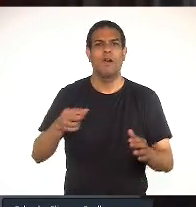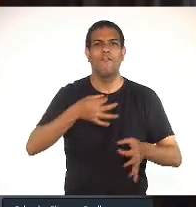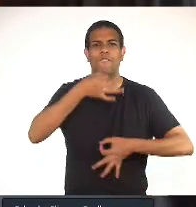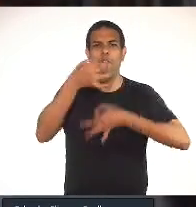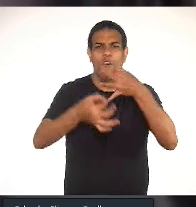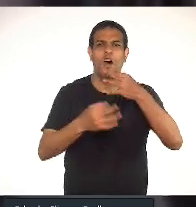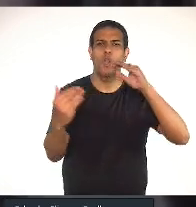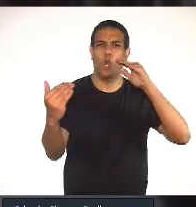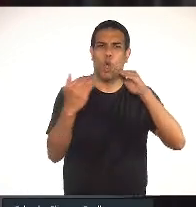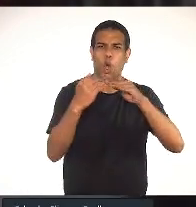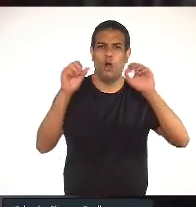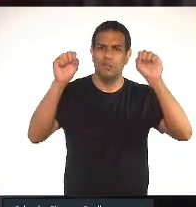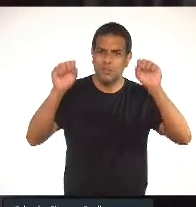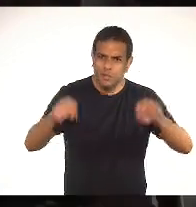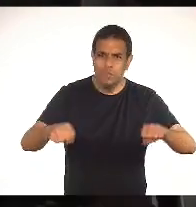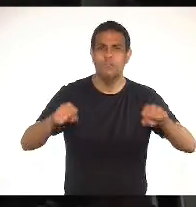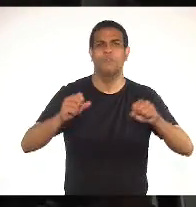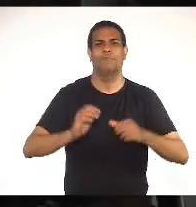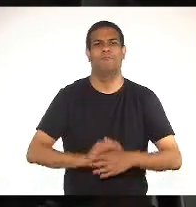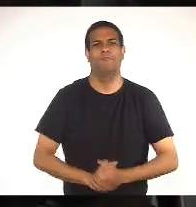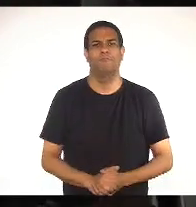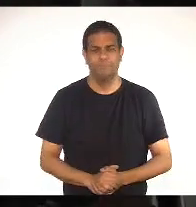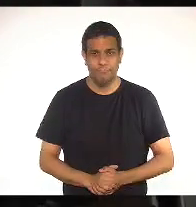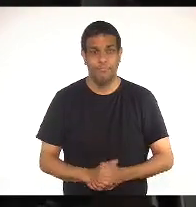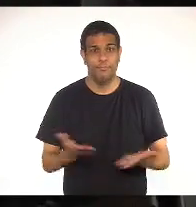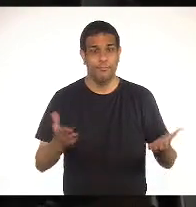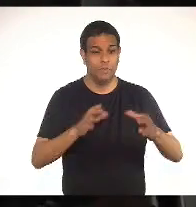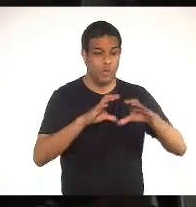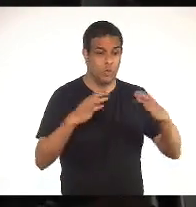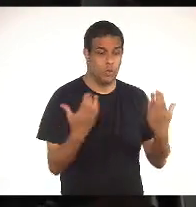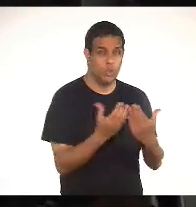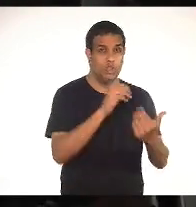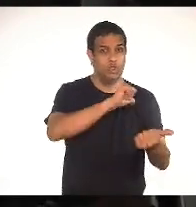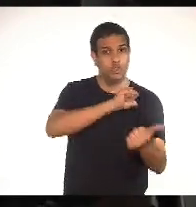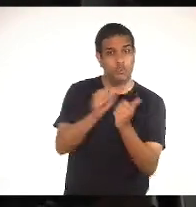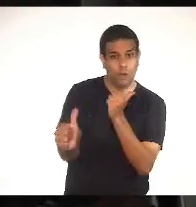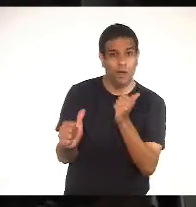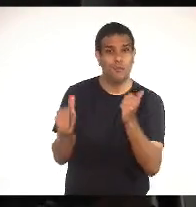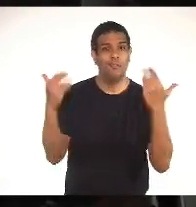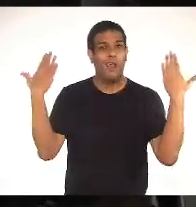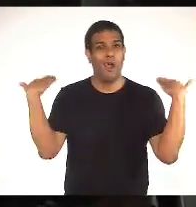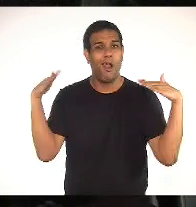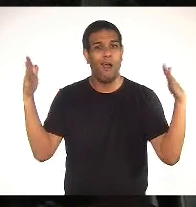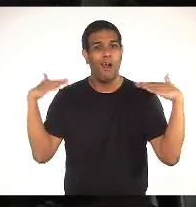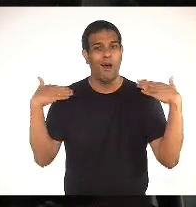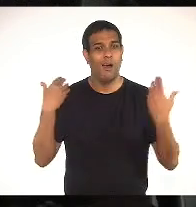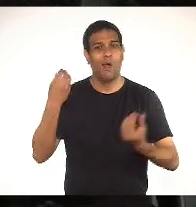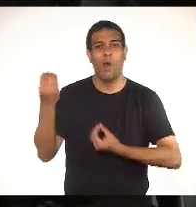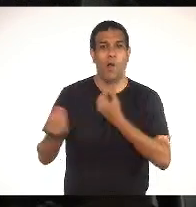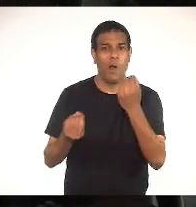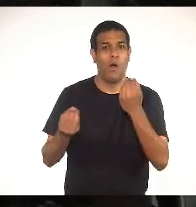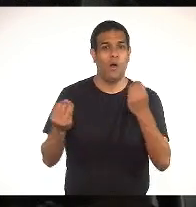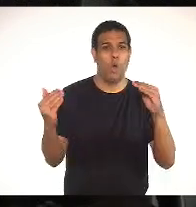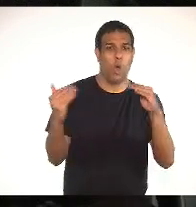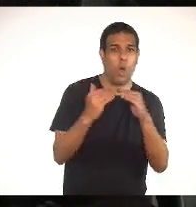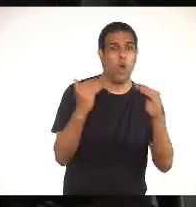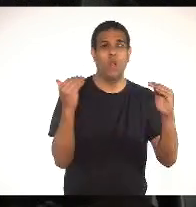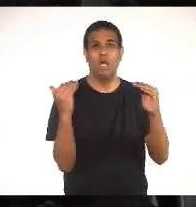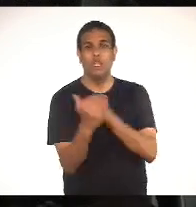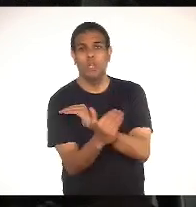é favorável. Pela Comissão de Esporte e Lazer, deputado Marcelo do Seu Dino.